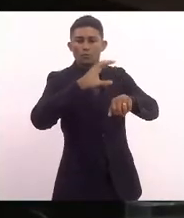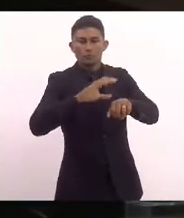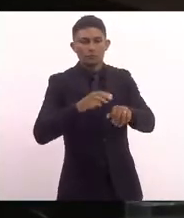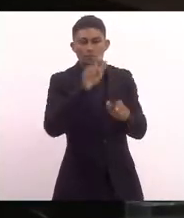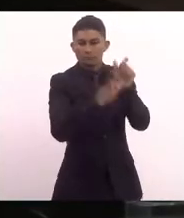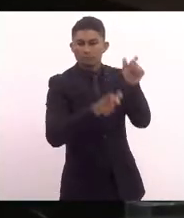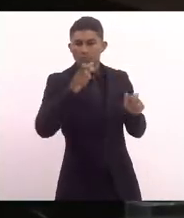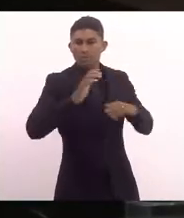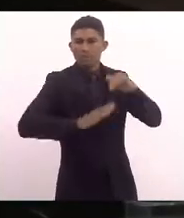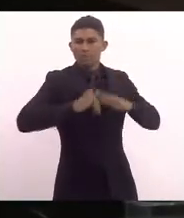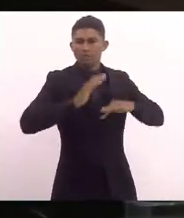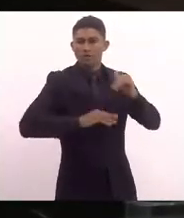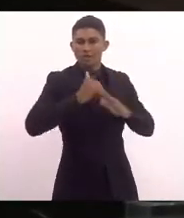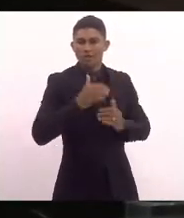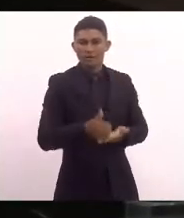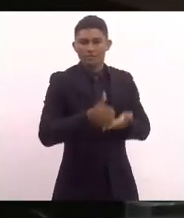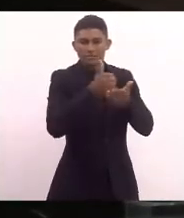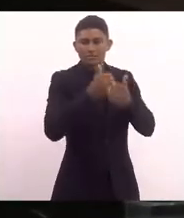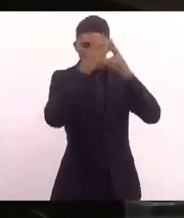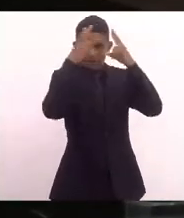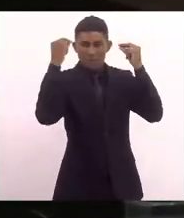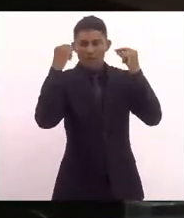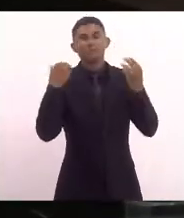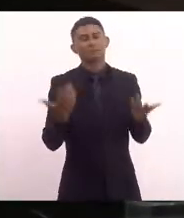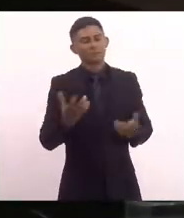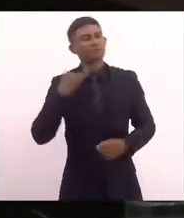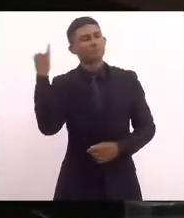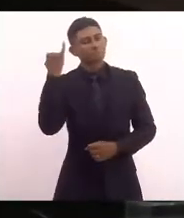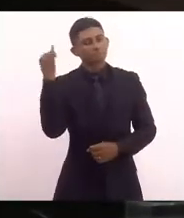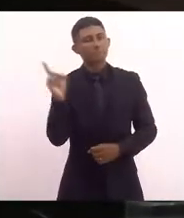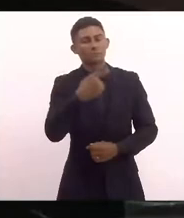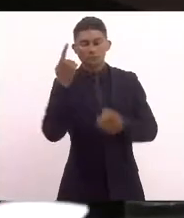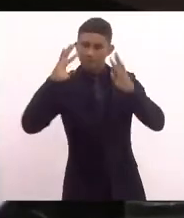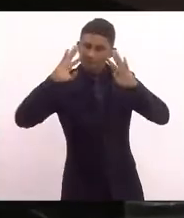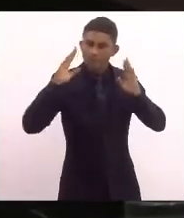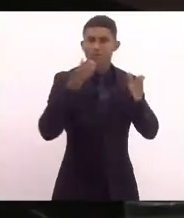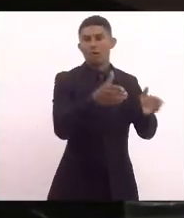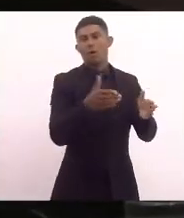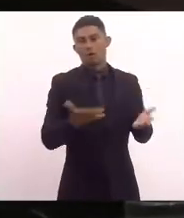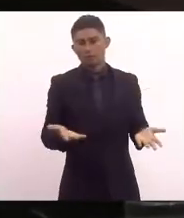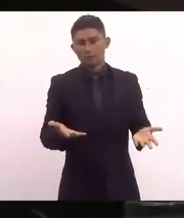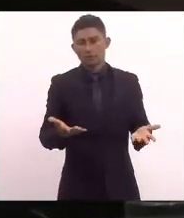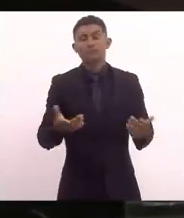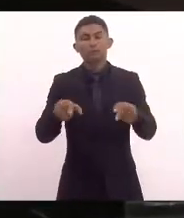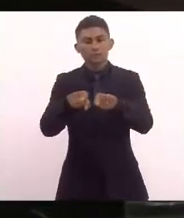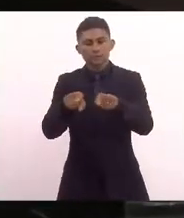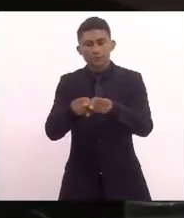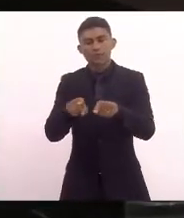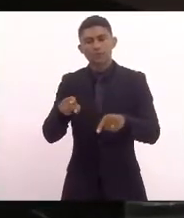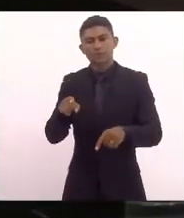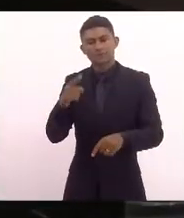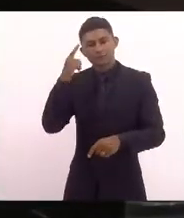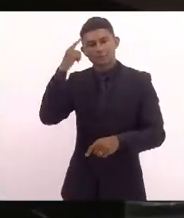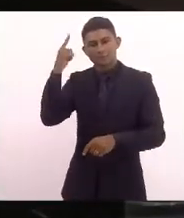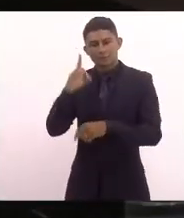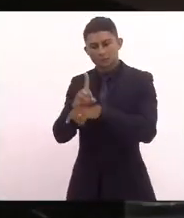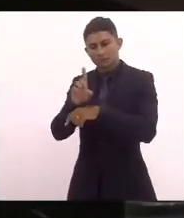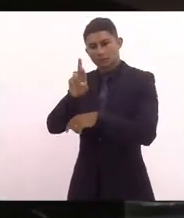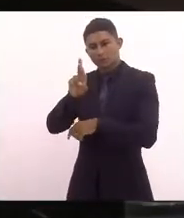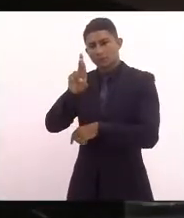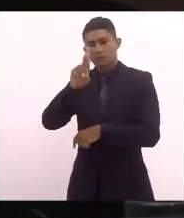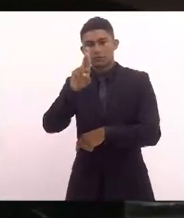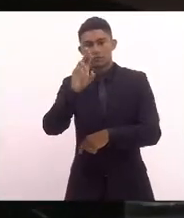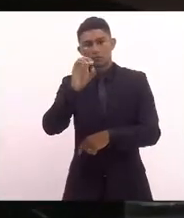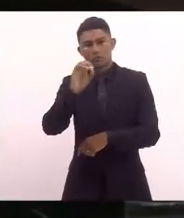tec-enfermagem, para se trabalhar em cima disso. E também queria usar a palavra do Dr. Roberto